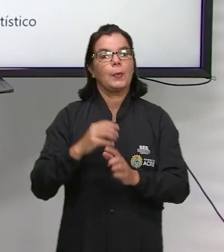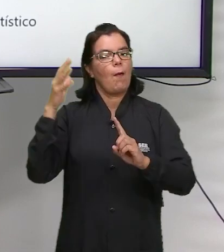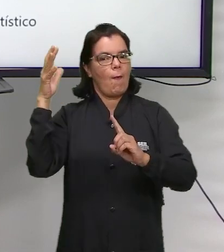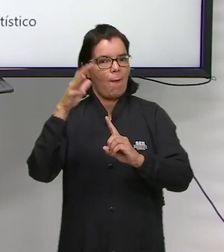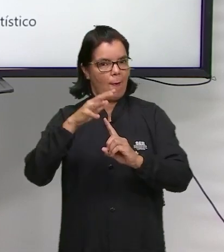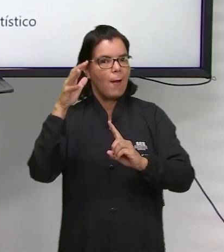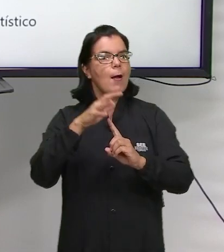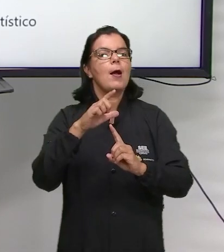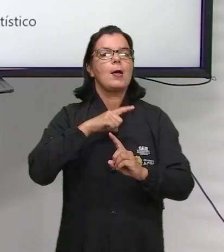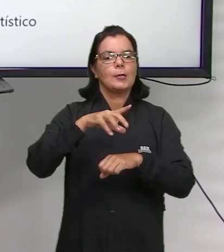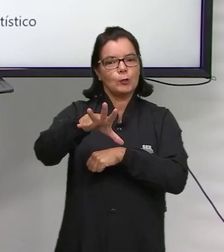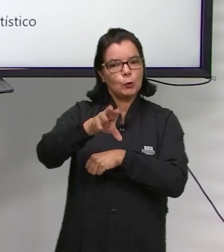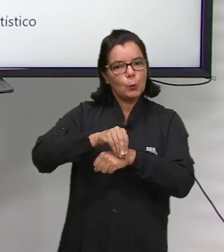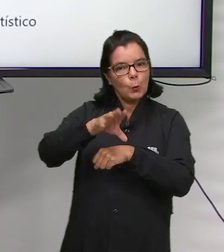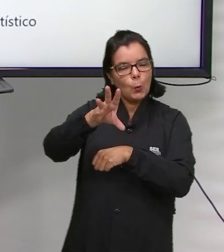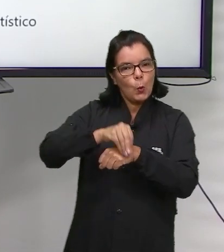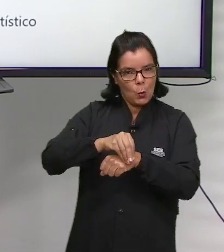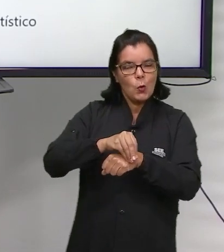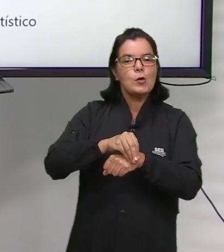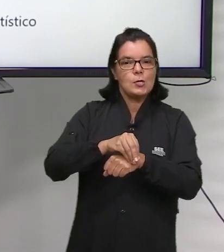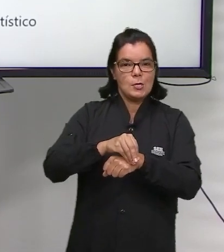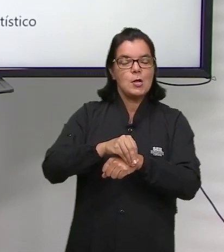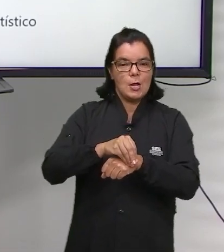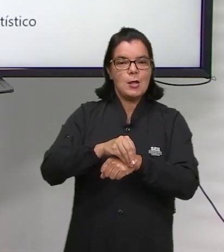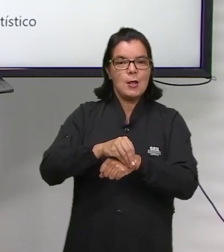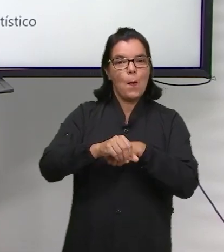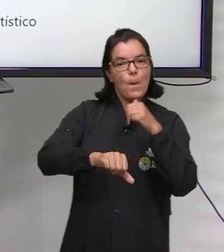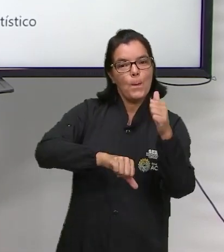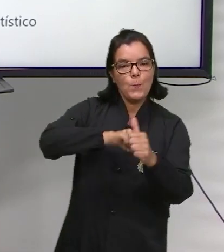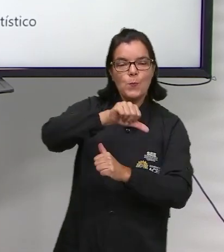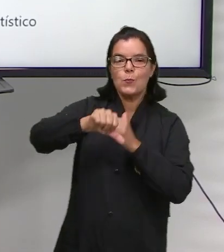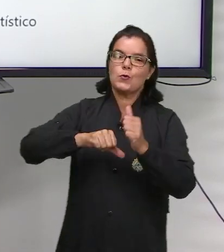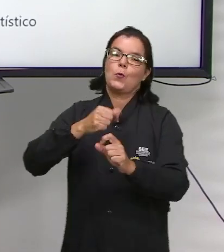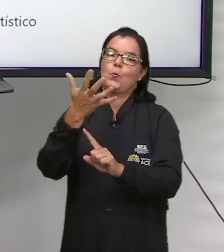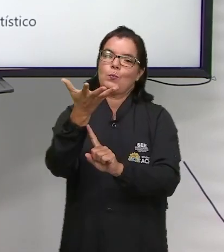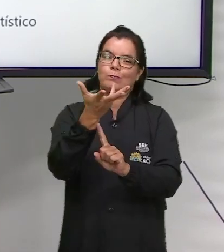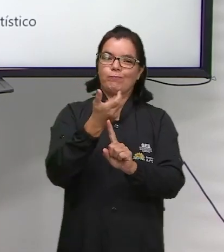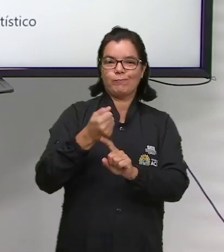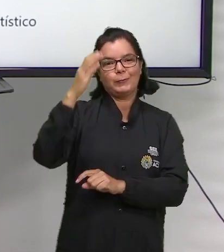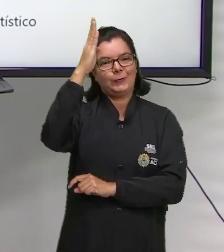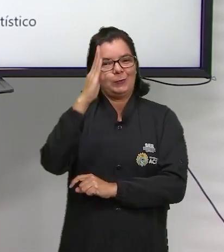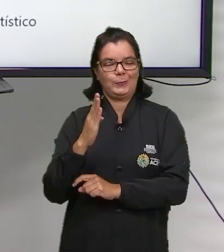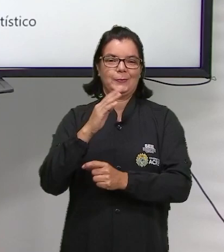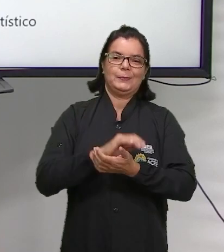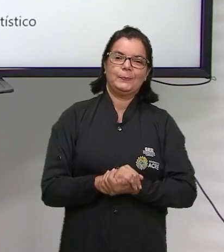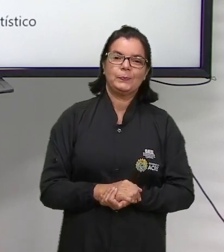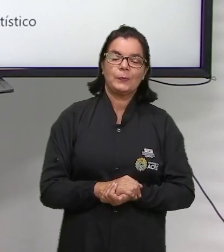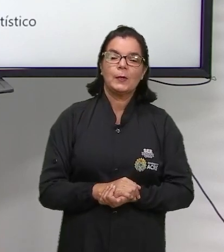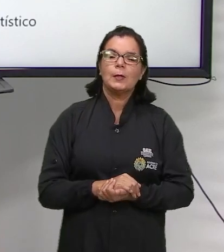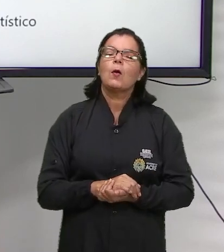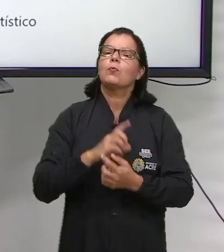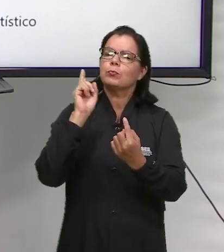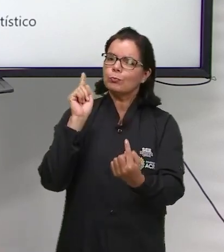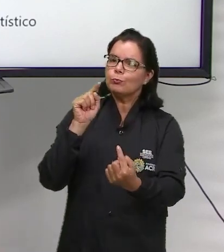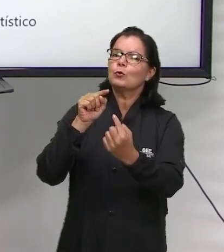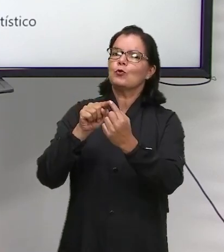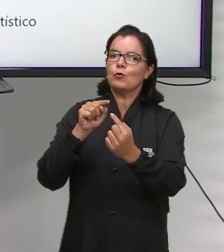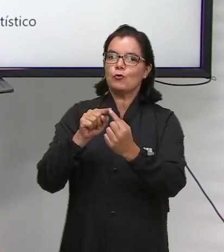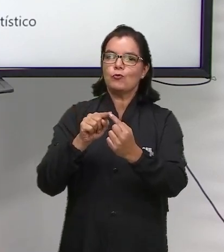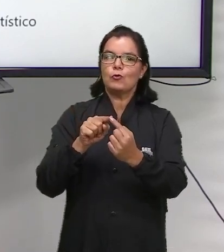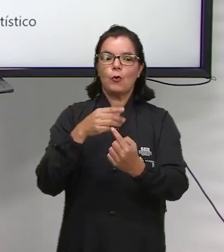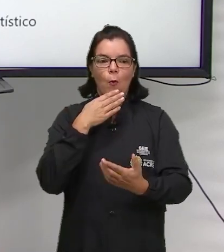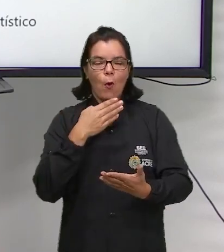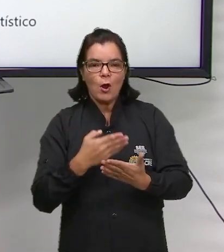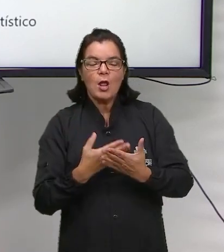influência e transpor, traduzir para uma arte brasileira. Então, com o objetivo de chocar, eles